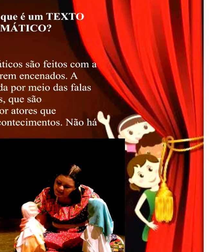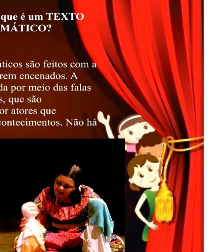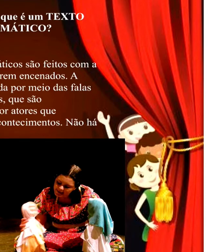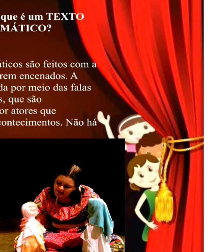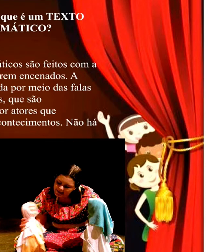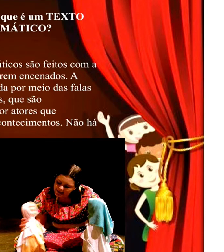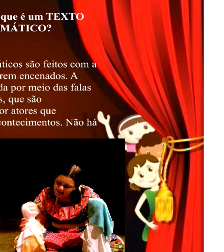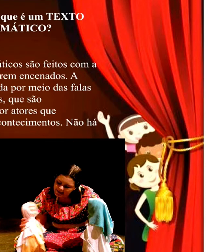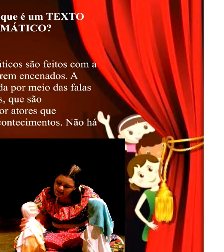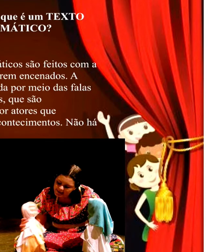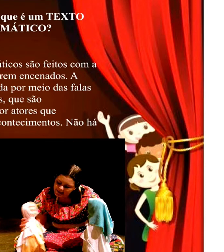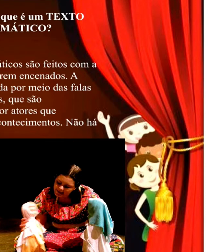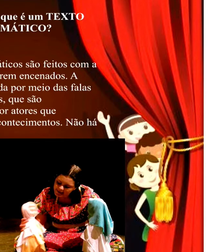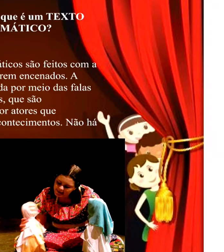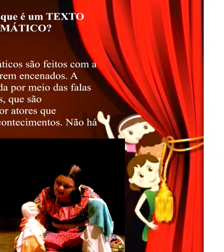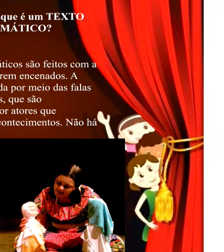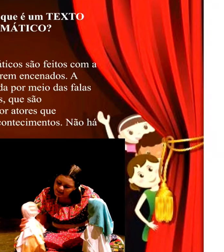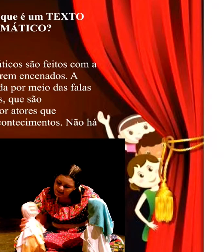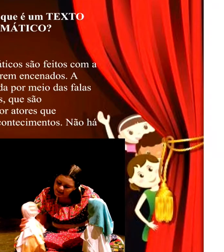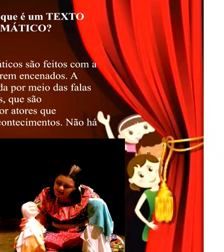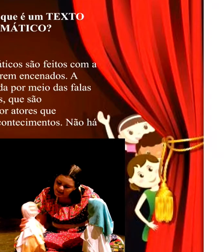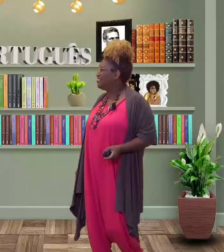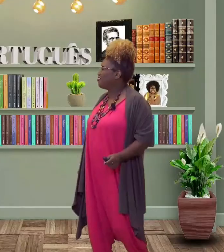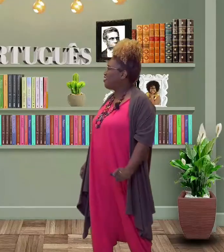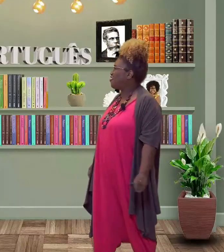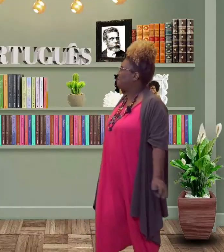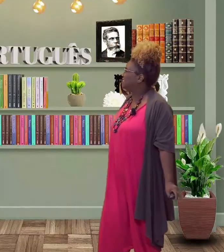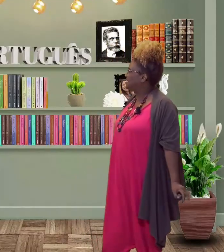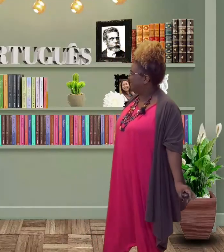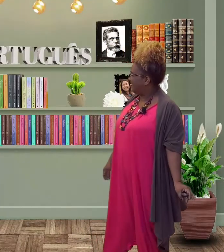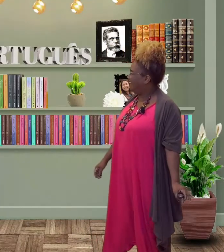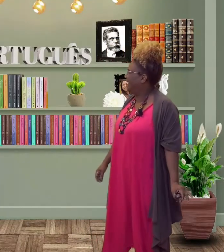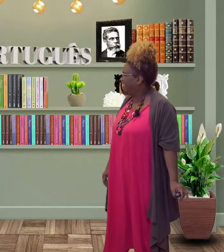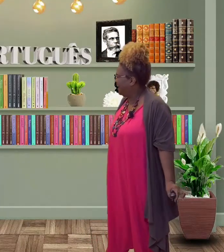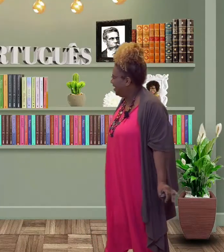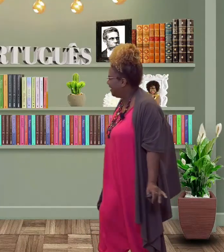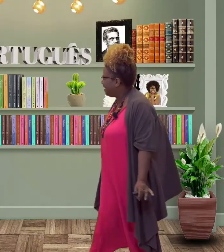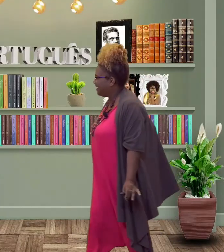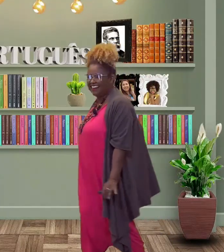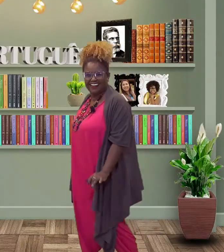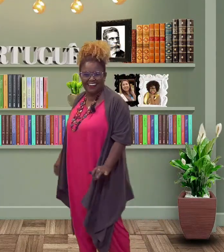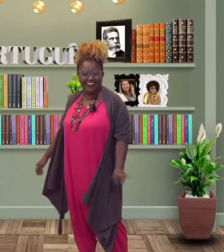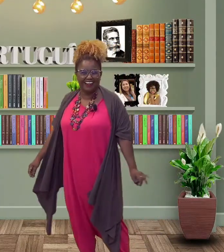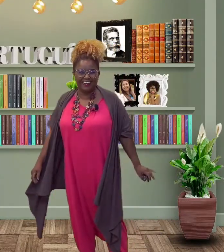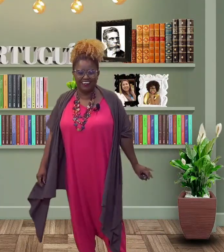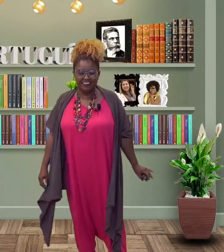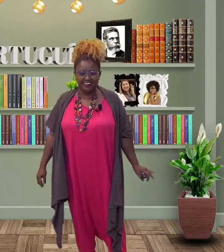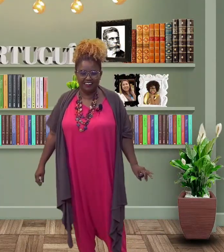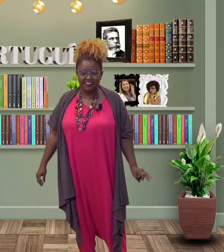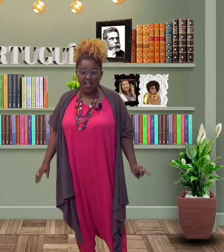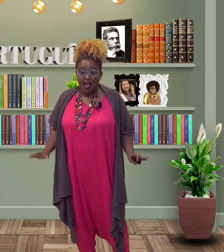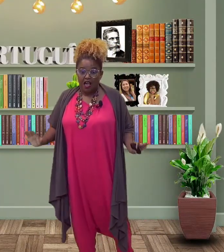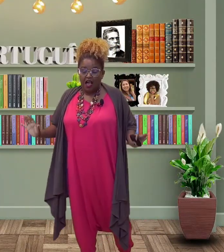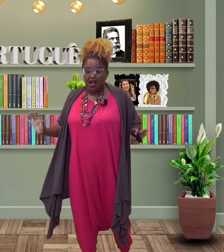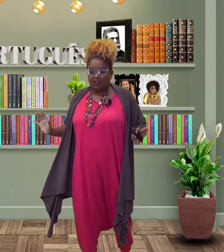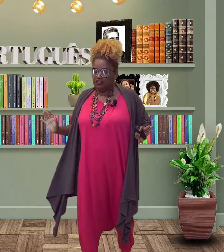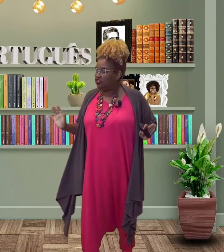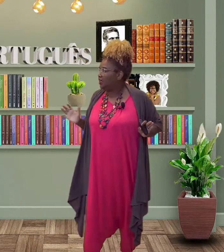lá, professora Amadinha, agora no papel de quê? Com uma cena. Qual é a cena? Qual é a cena? Qual é a